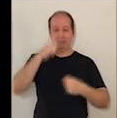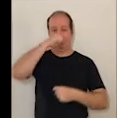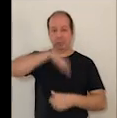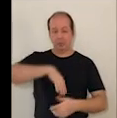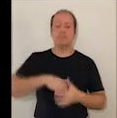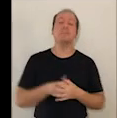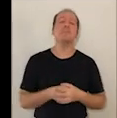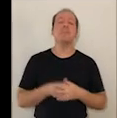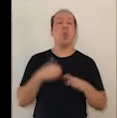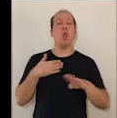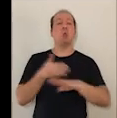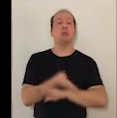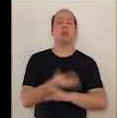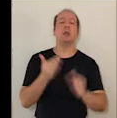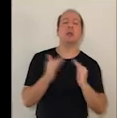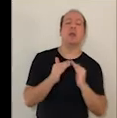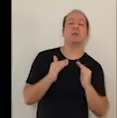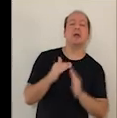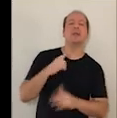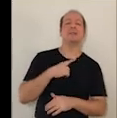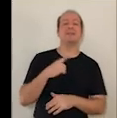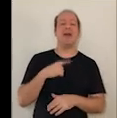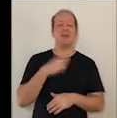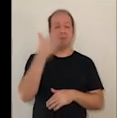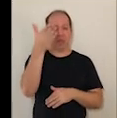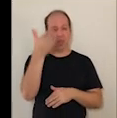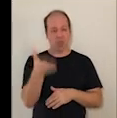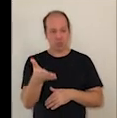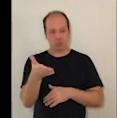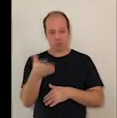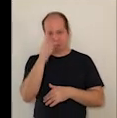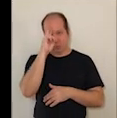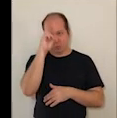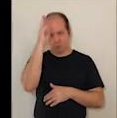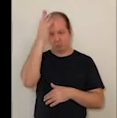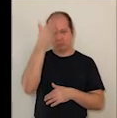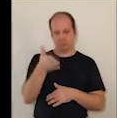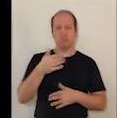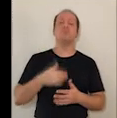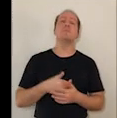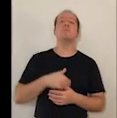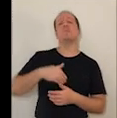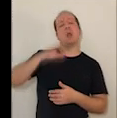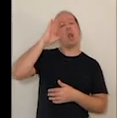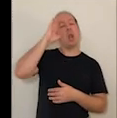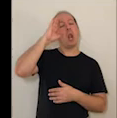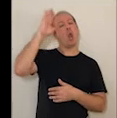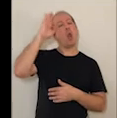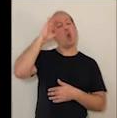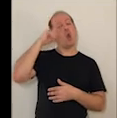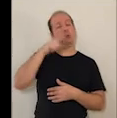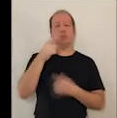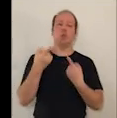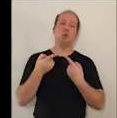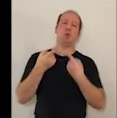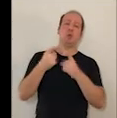Assim que entrei na casa, lá estava esse senhor aqui. É Leone, contra-almirante da tropa de